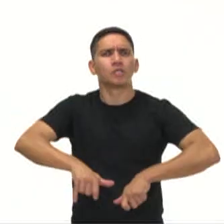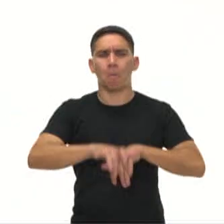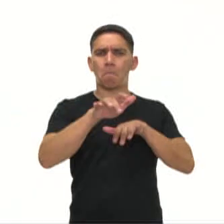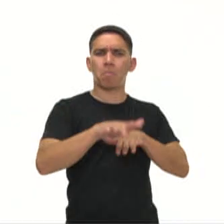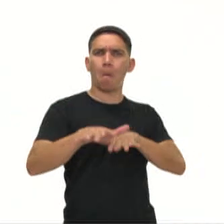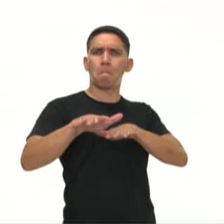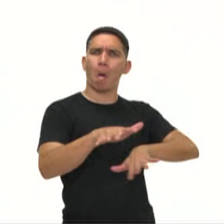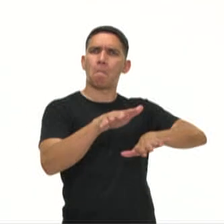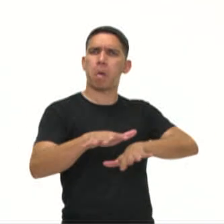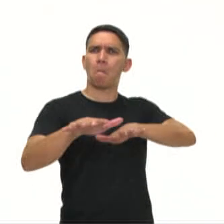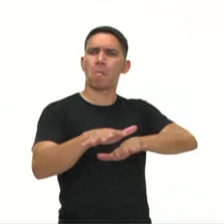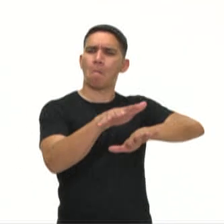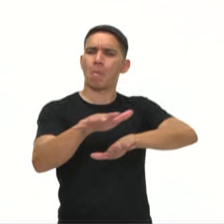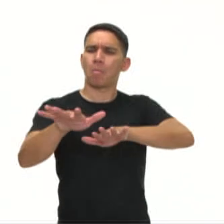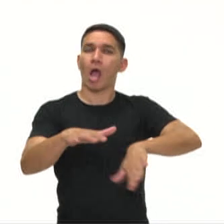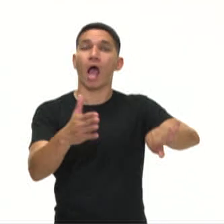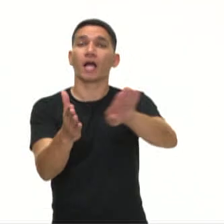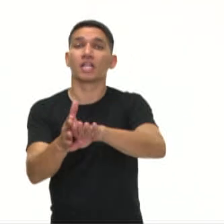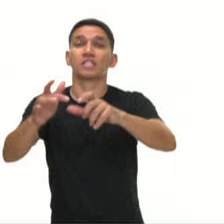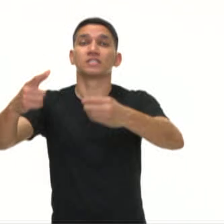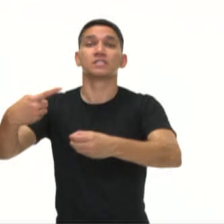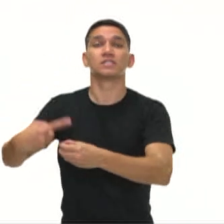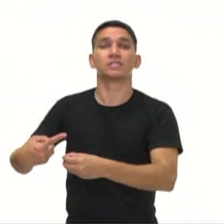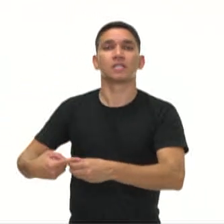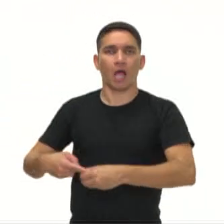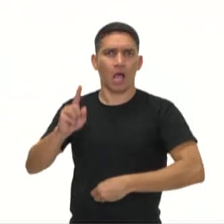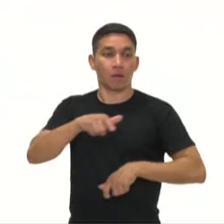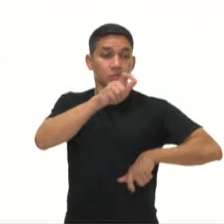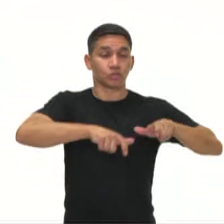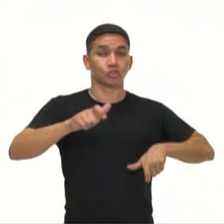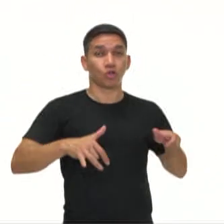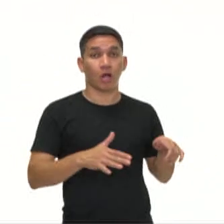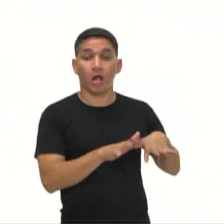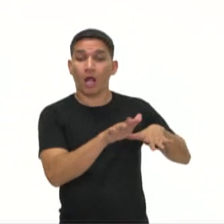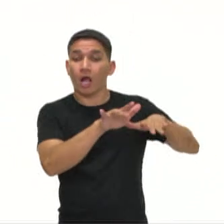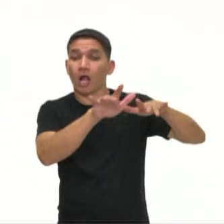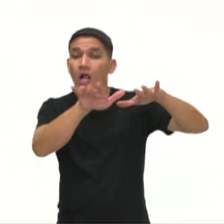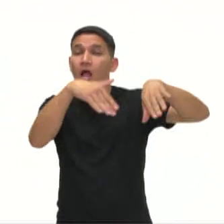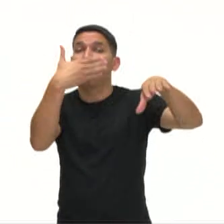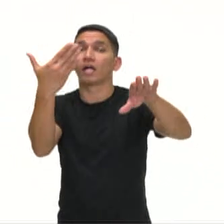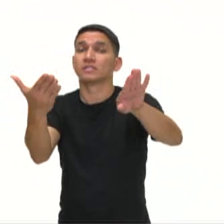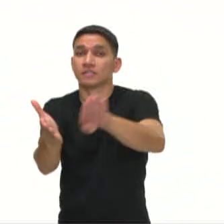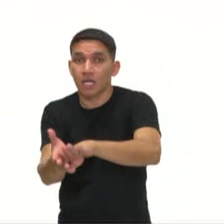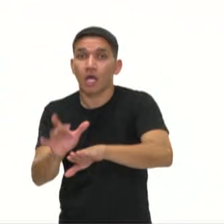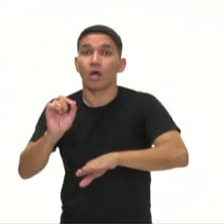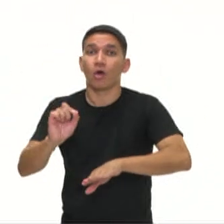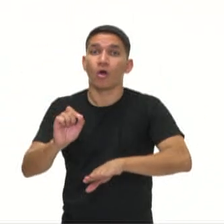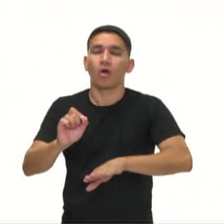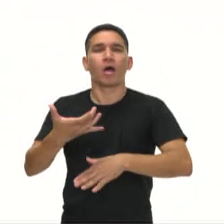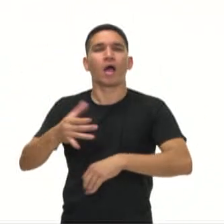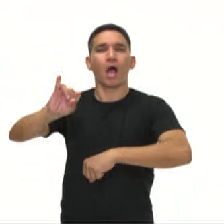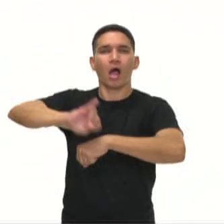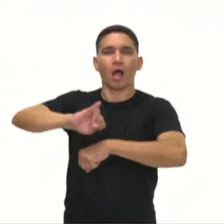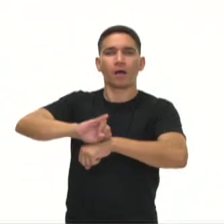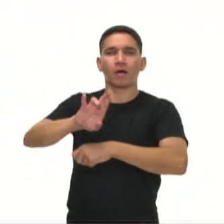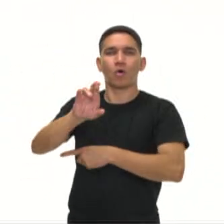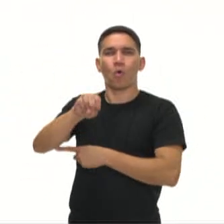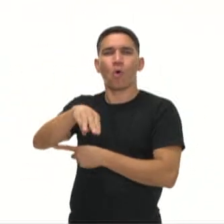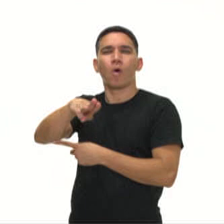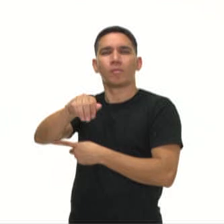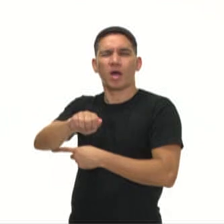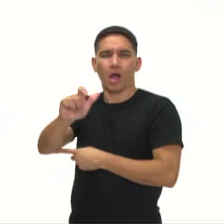caminhando, chegando aí até uma cidade, são pessoas caminhando, chegando até Roma, capital da Itália, uma bandeira da Itália, você